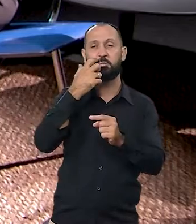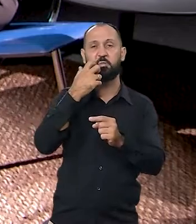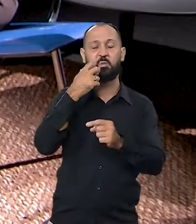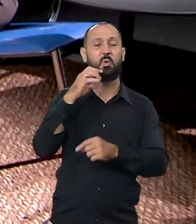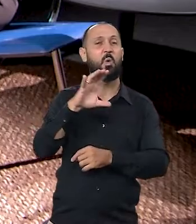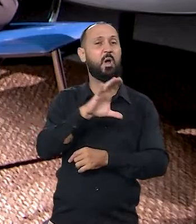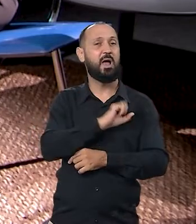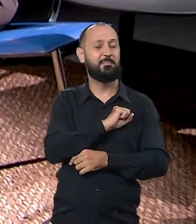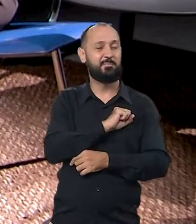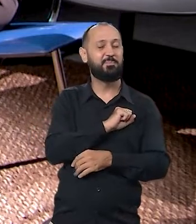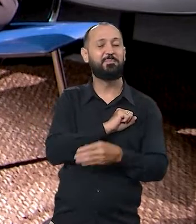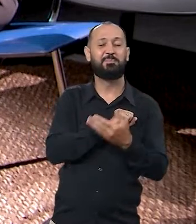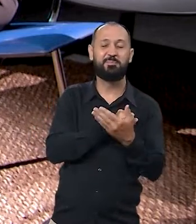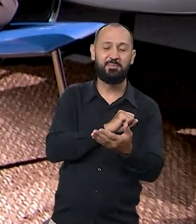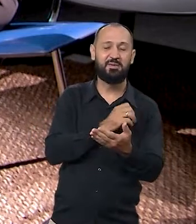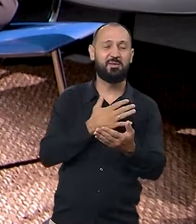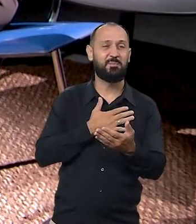anos,